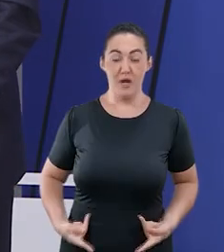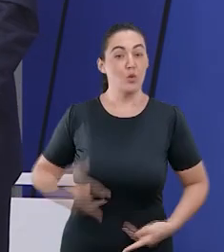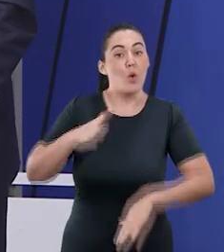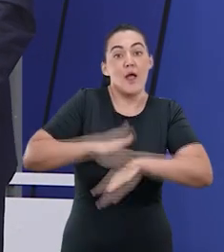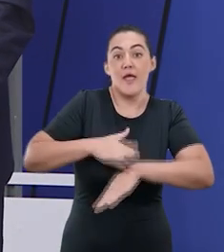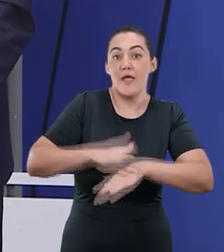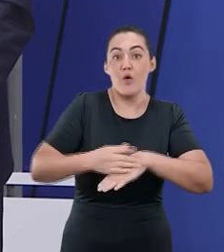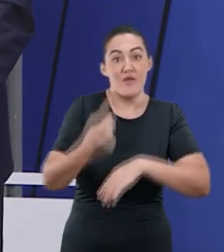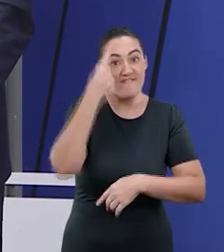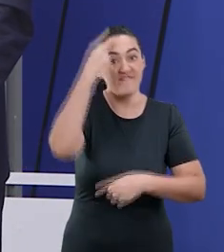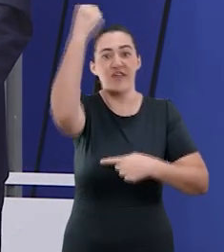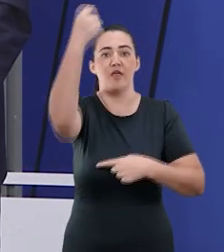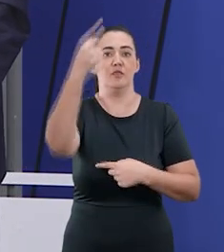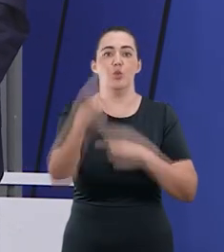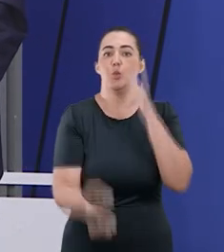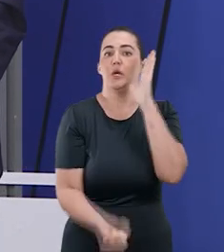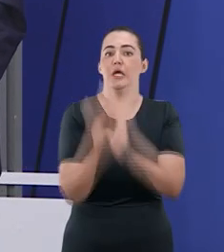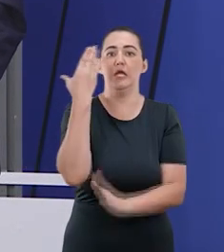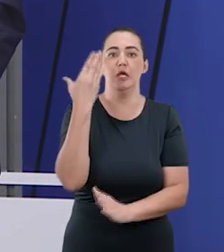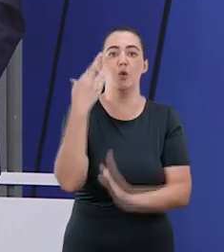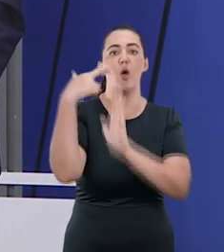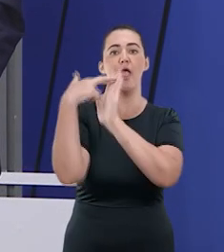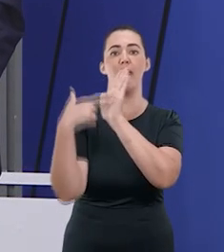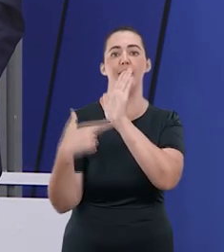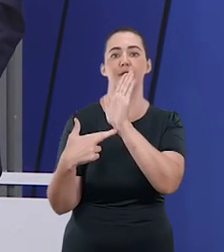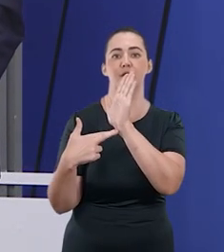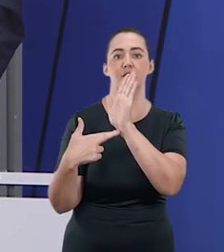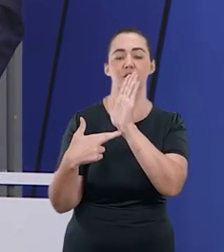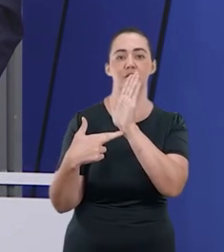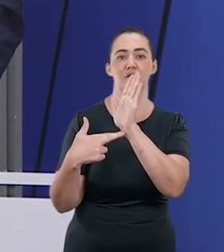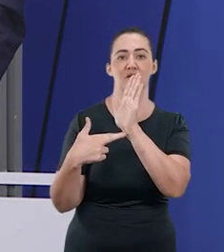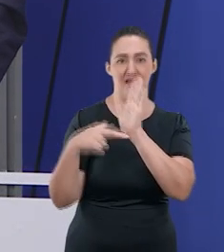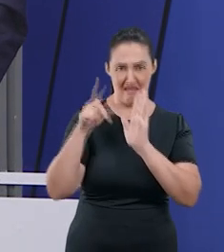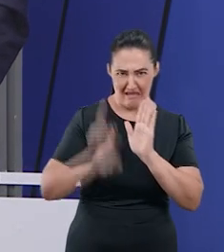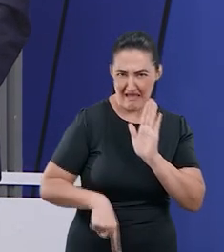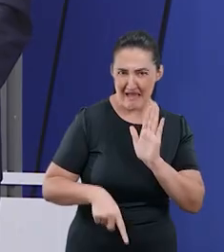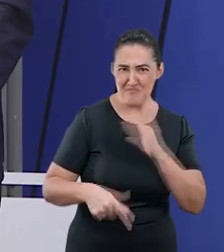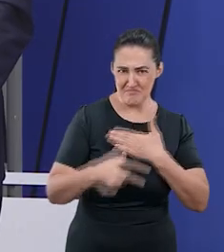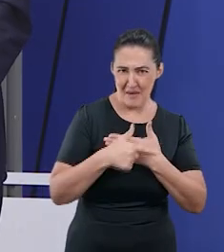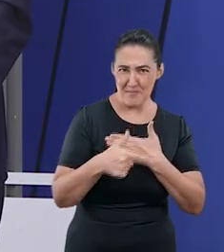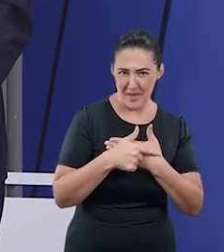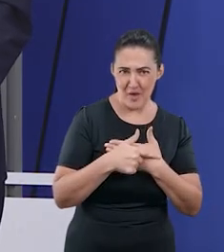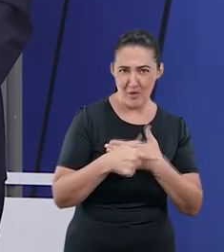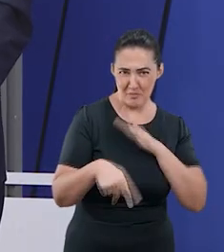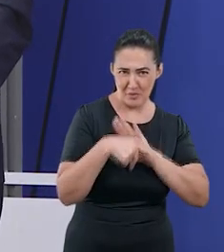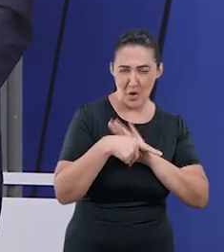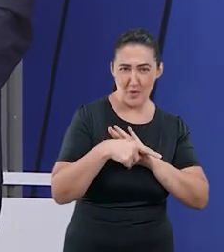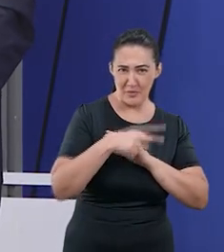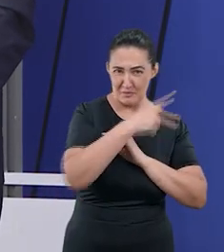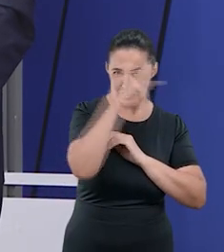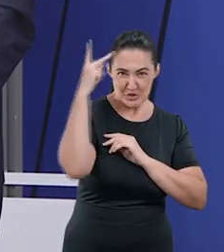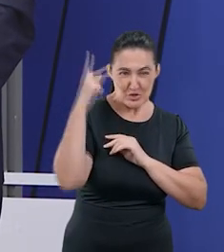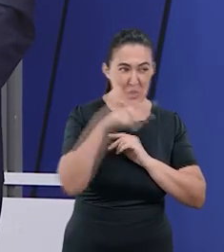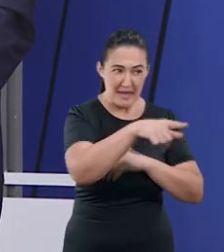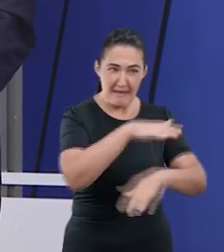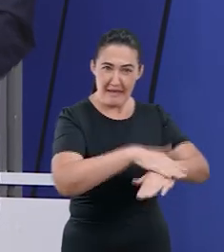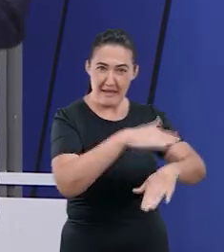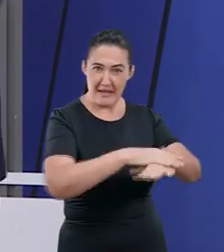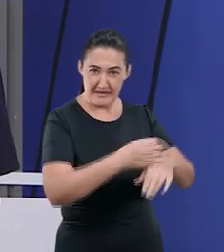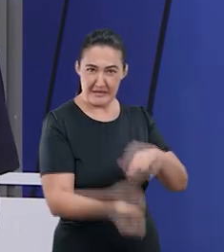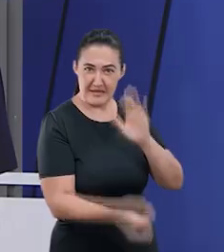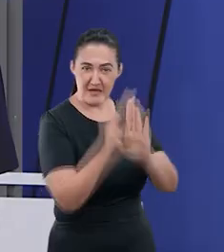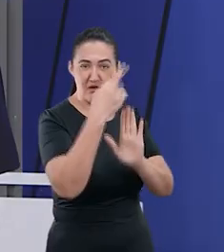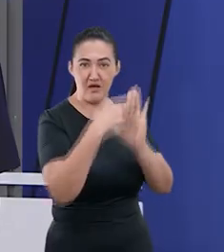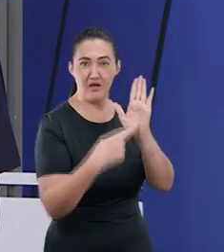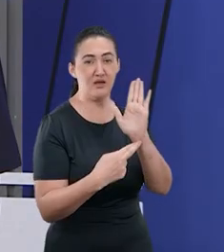estão reveladas. Não é papel do ser humano criar doutrinas. A palavra de Deus, ela é suficiente. Então, eu devo